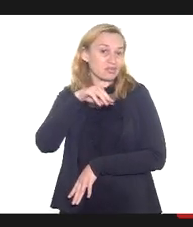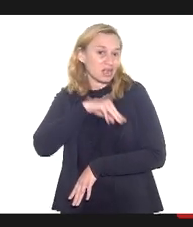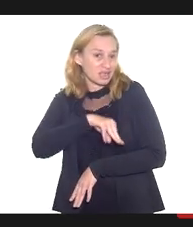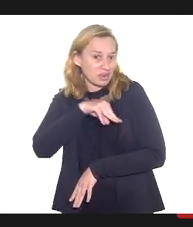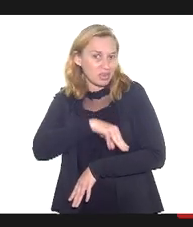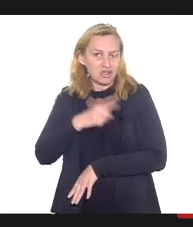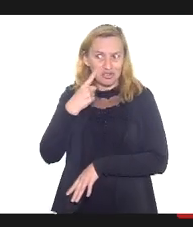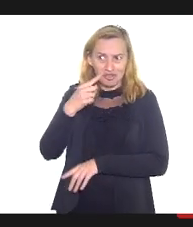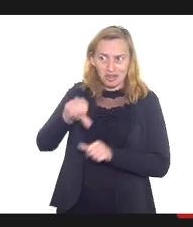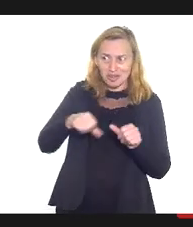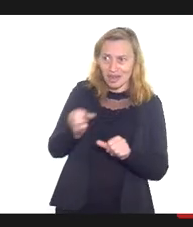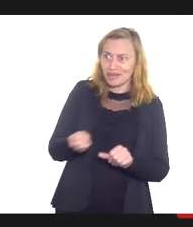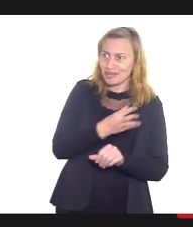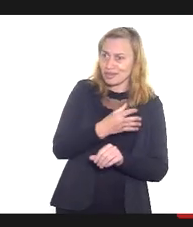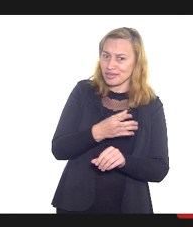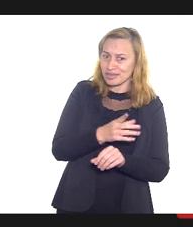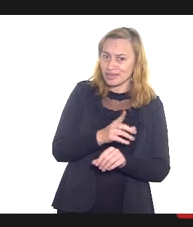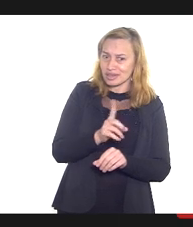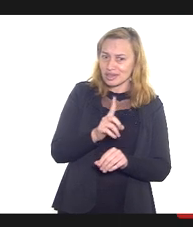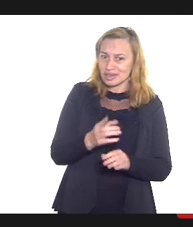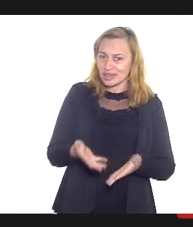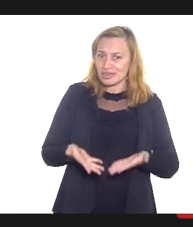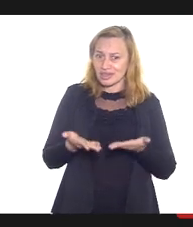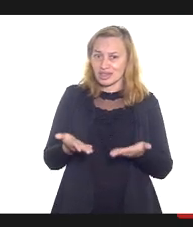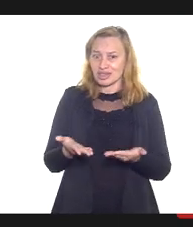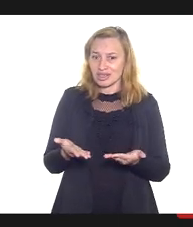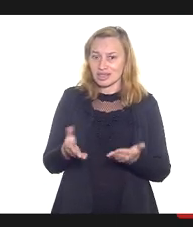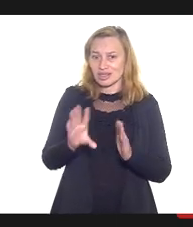essa reforma ela visa oferecer os conteúdos,